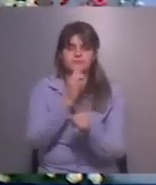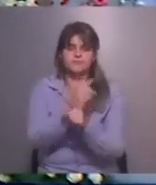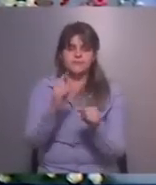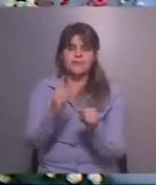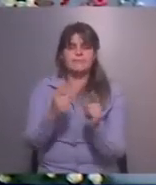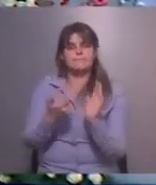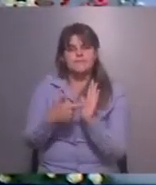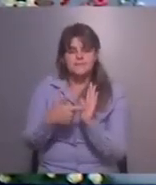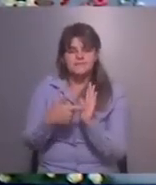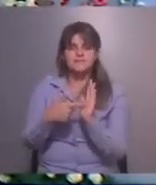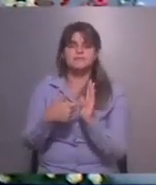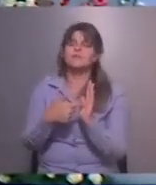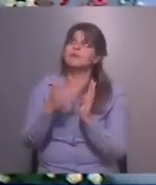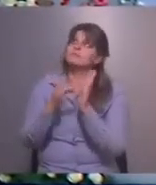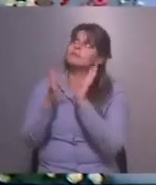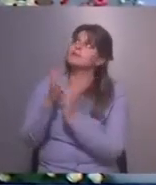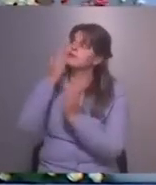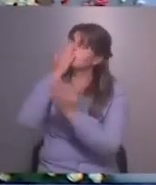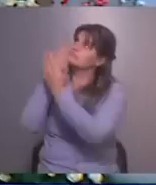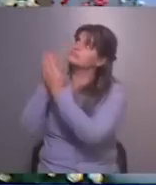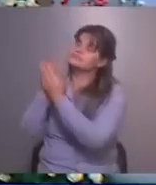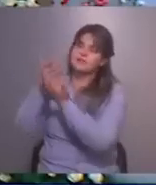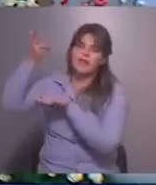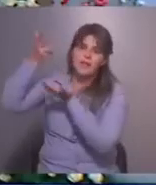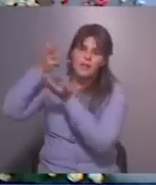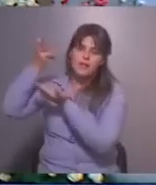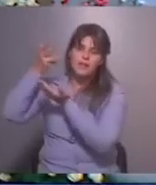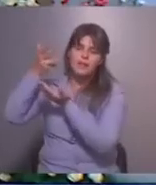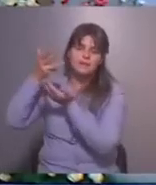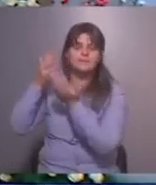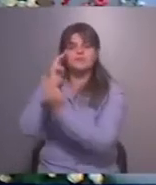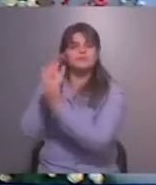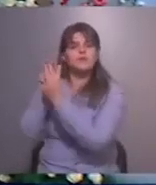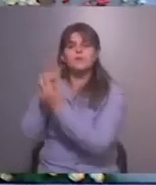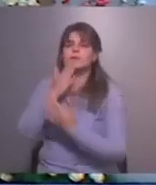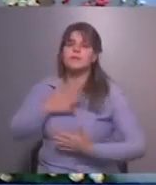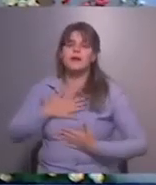do encontro regular com Cristo, um encontro que nos revigora.